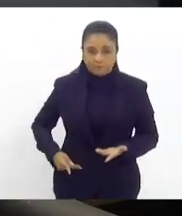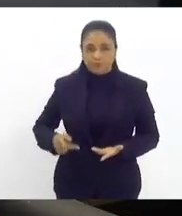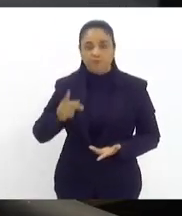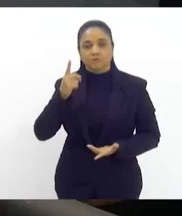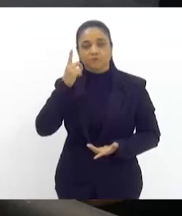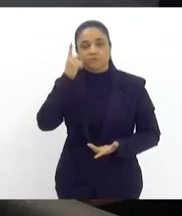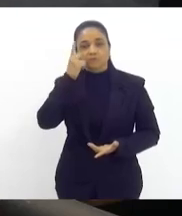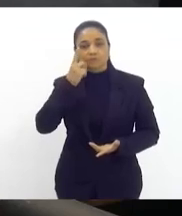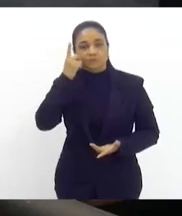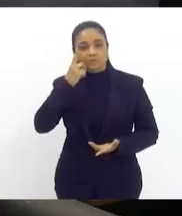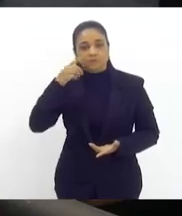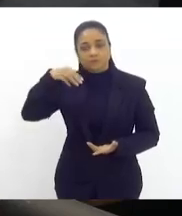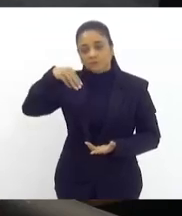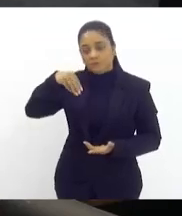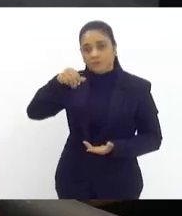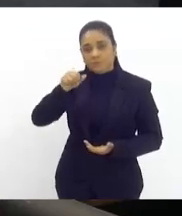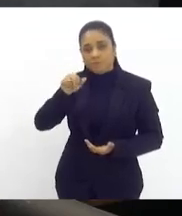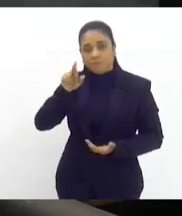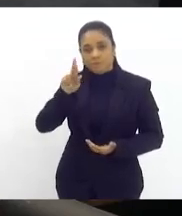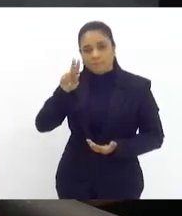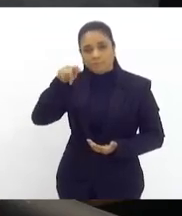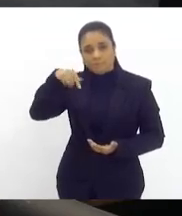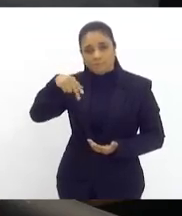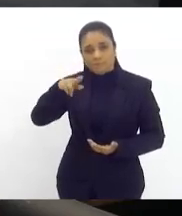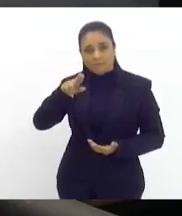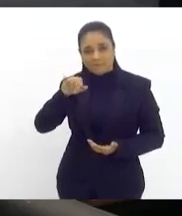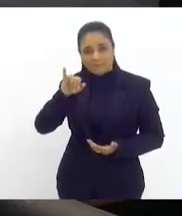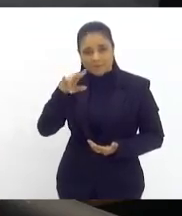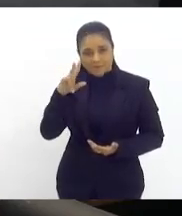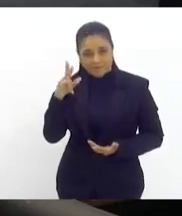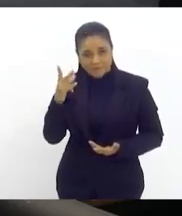deputado Marquinho, futuro, quando se candidatar,